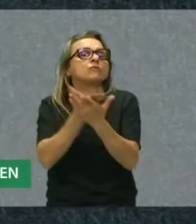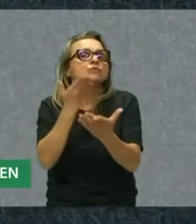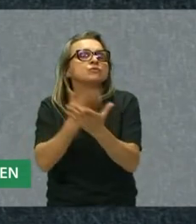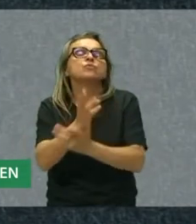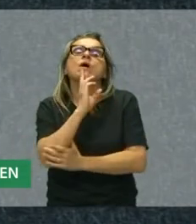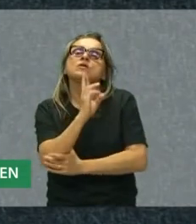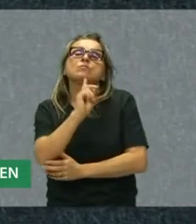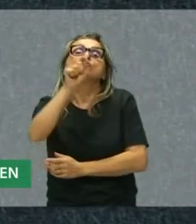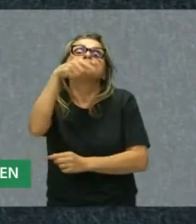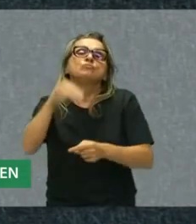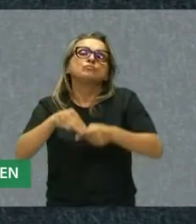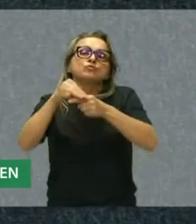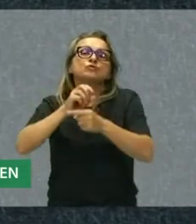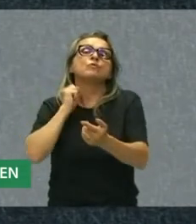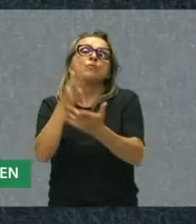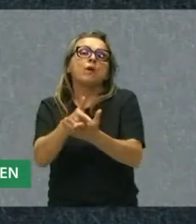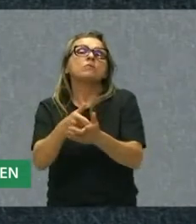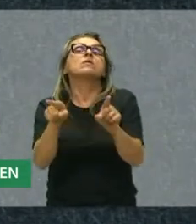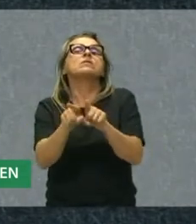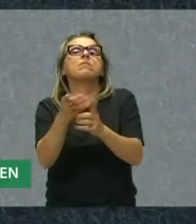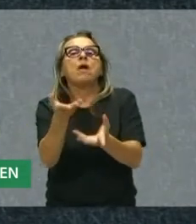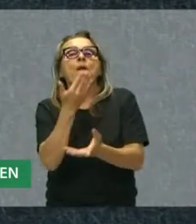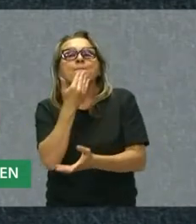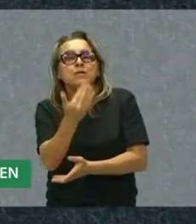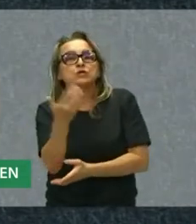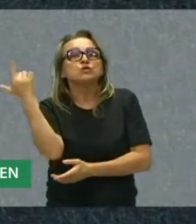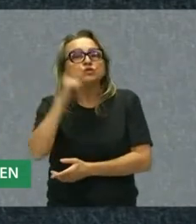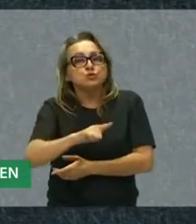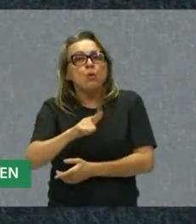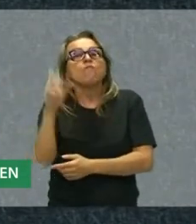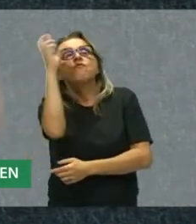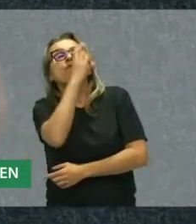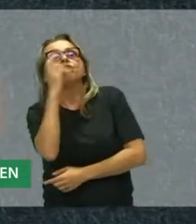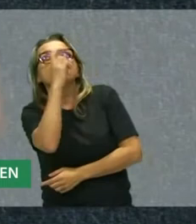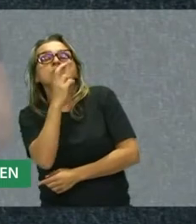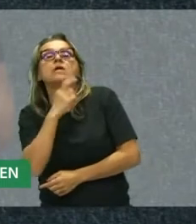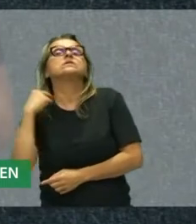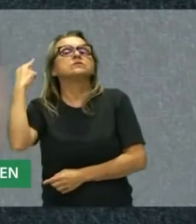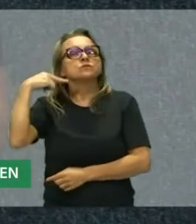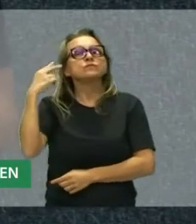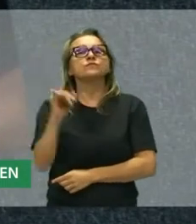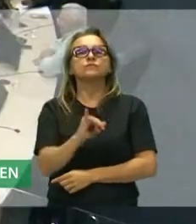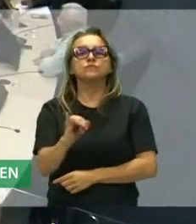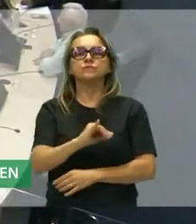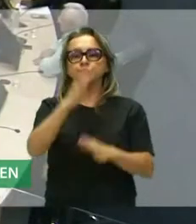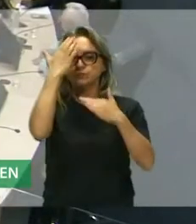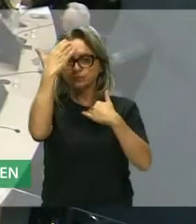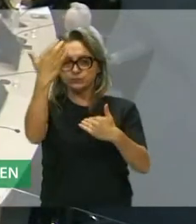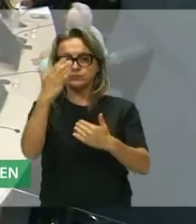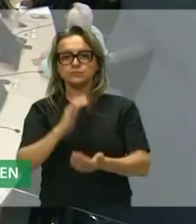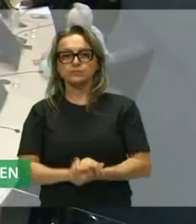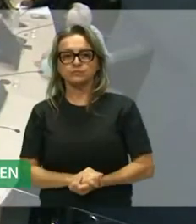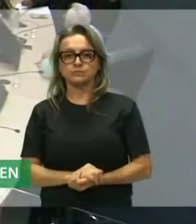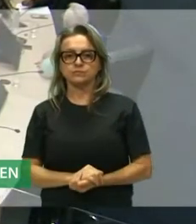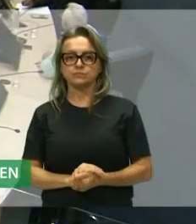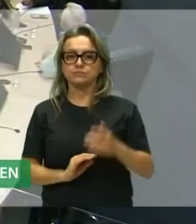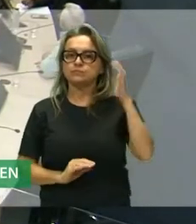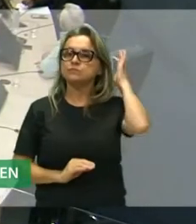e conversou? E também queria pedir, mais uma vez, fiscalização dos vereadores de Itajaí. Obrigado.